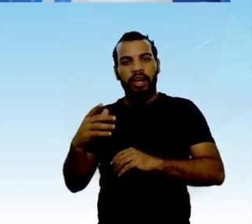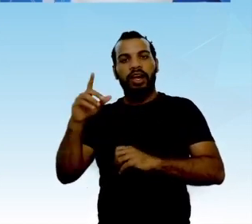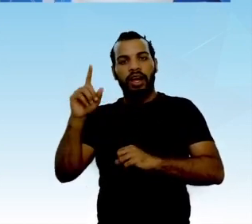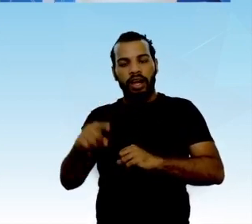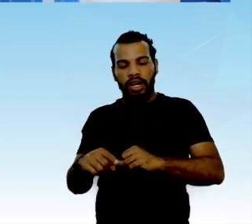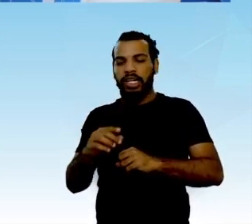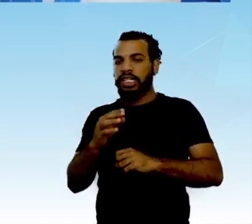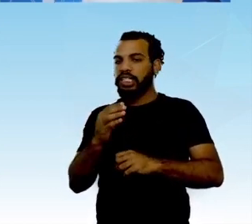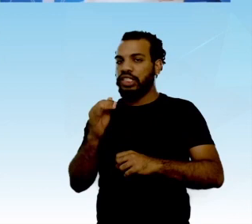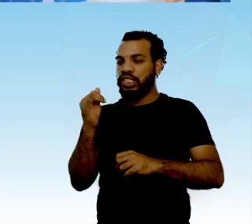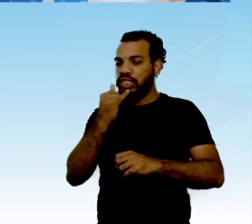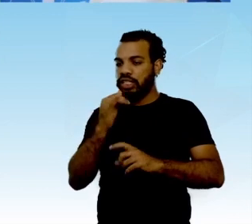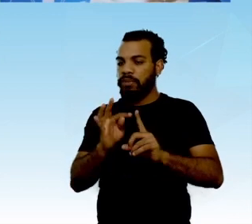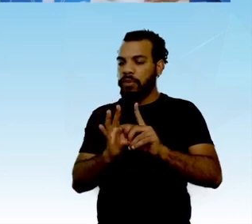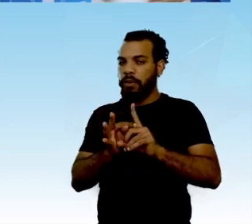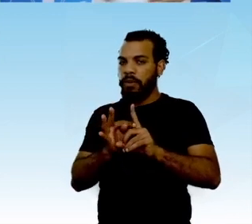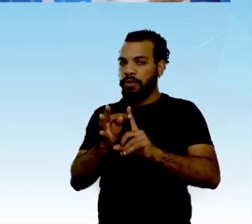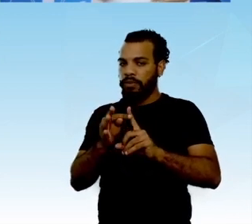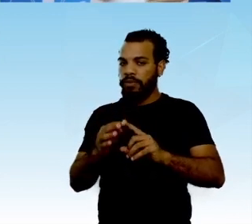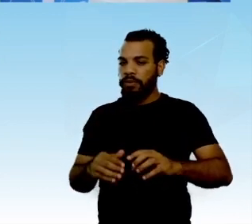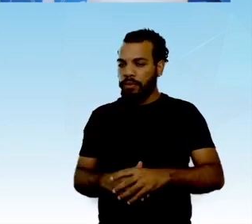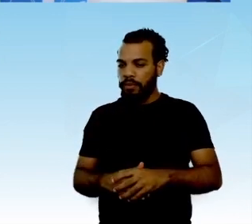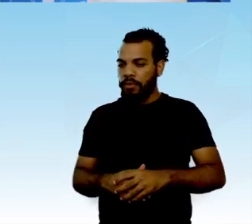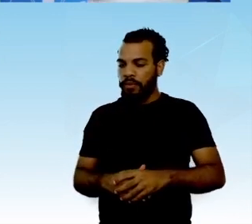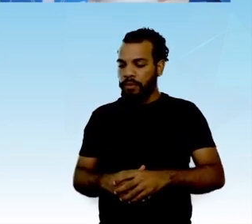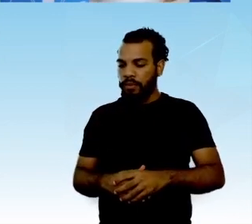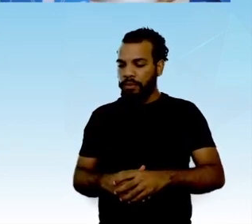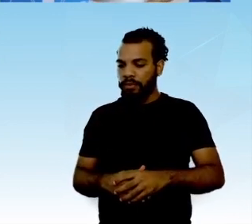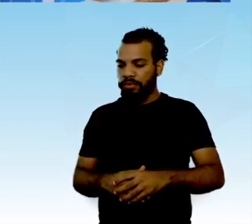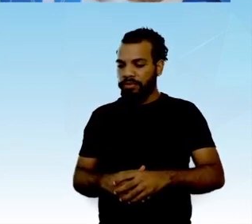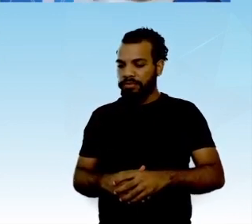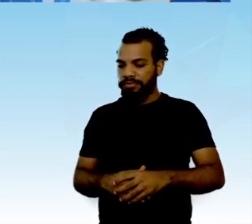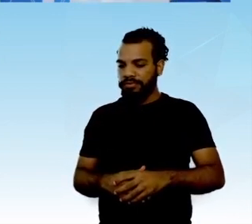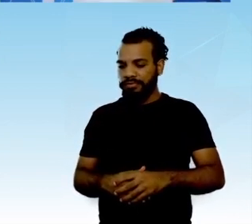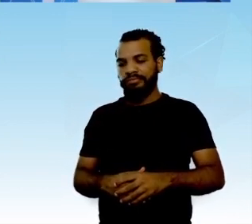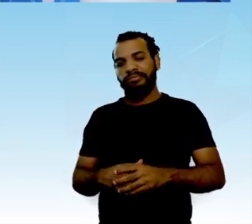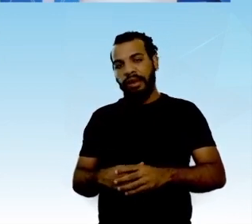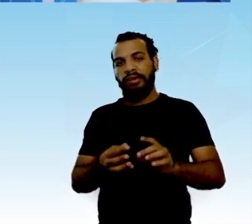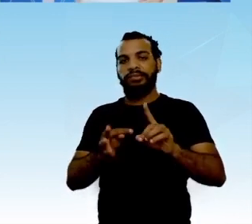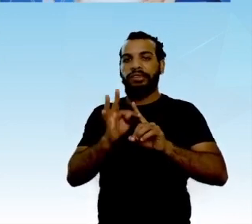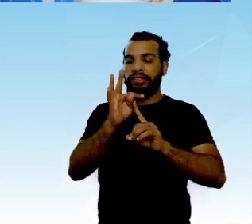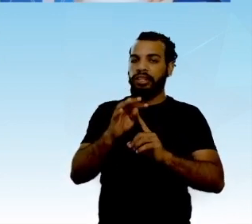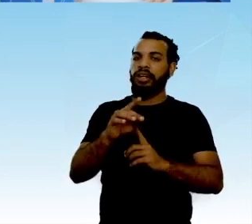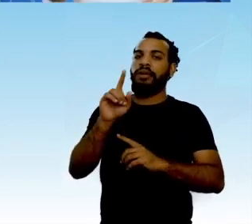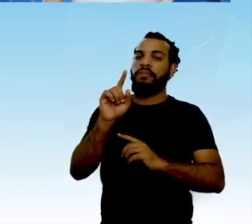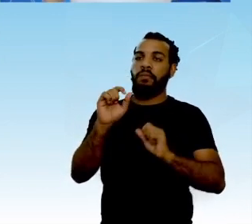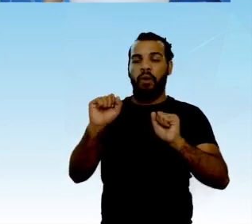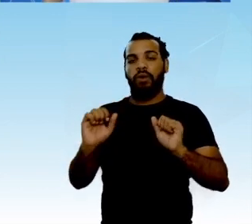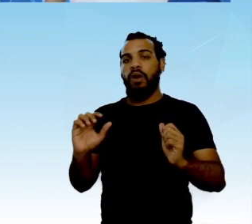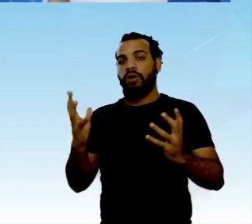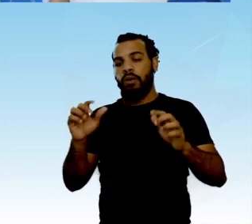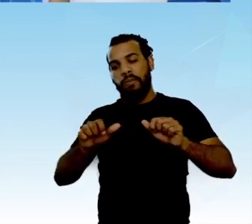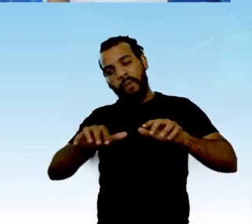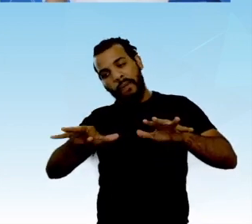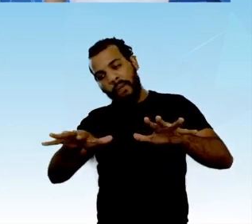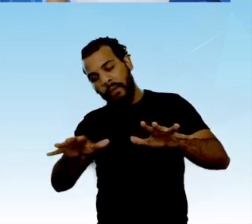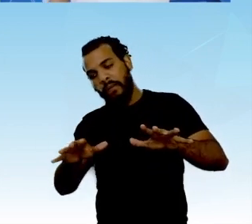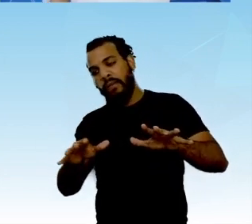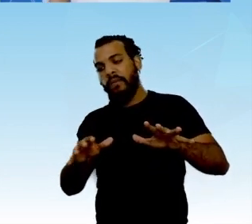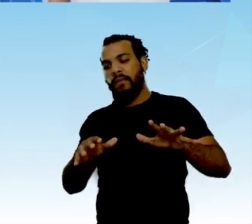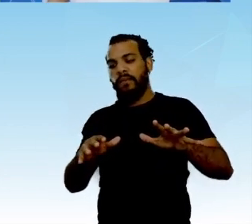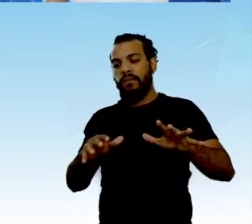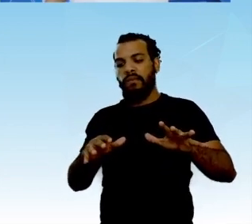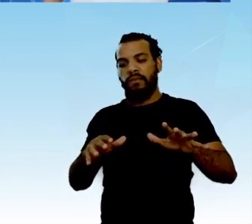energia térmica em trânsito. Essa energia pode se propagar de forma de